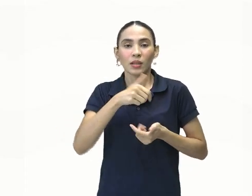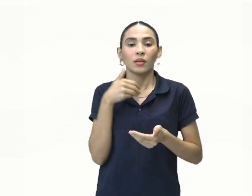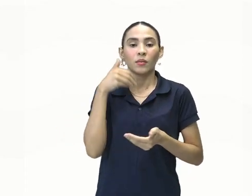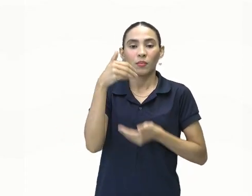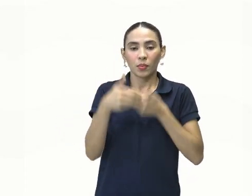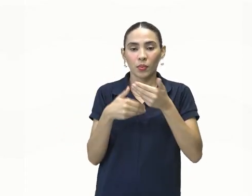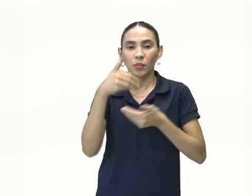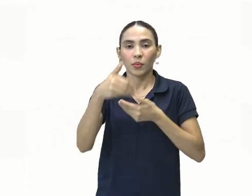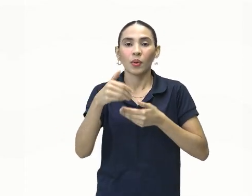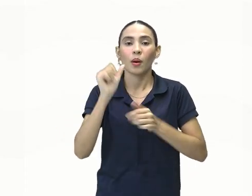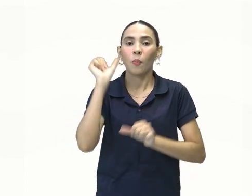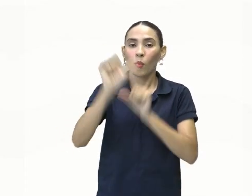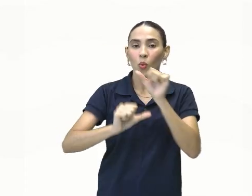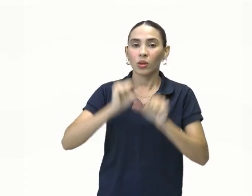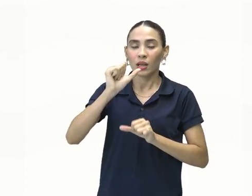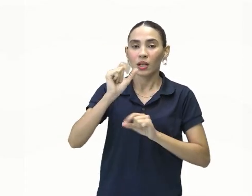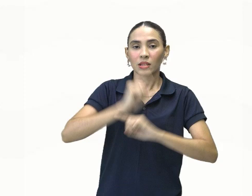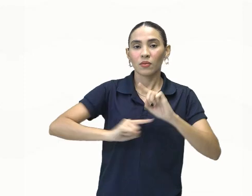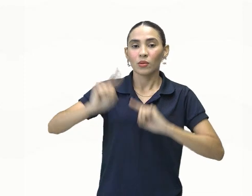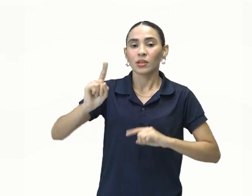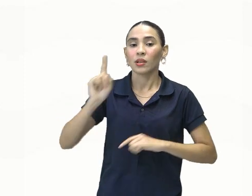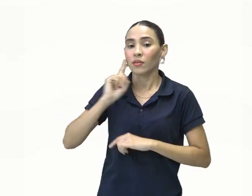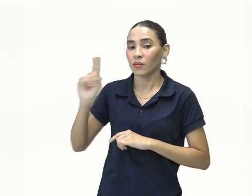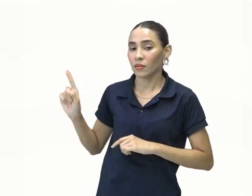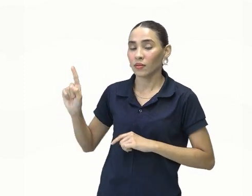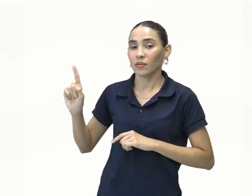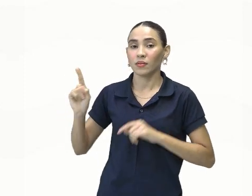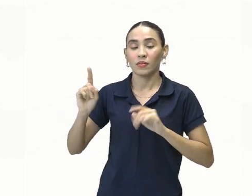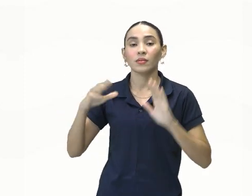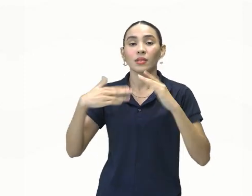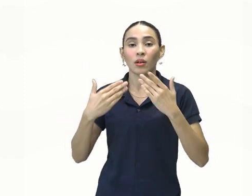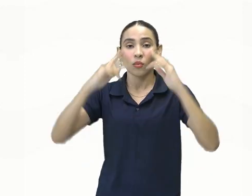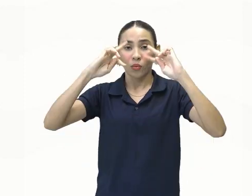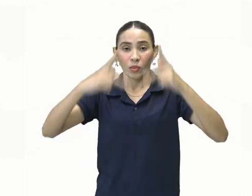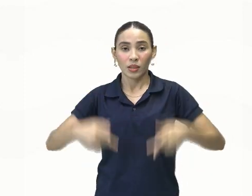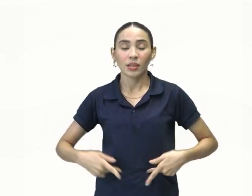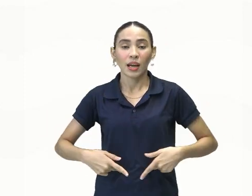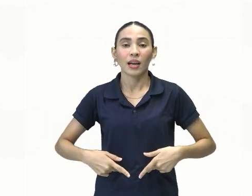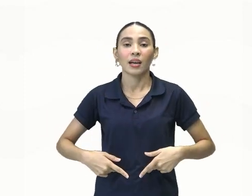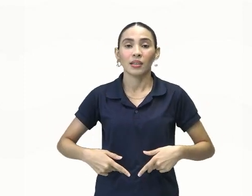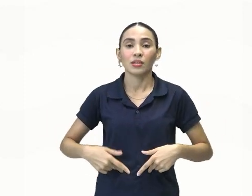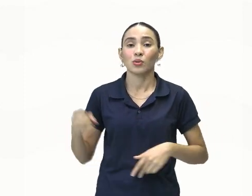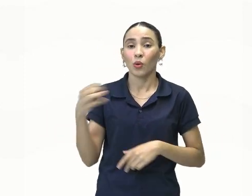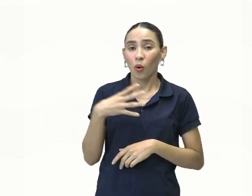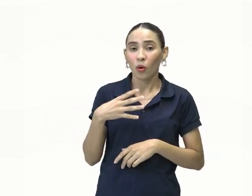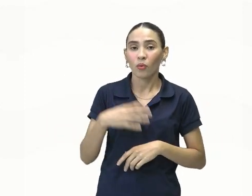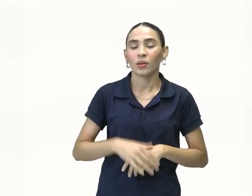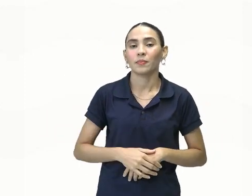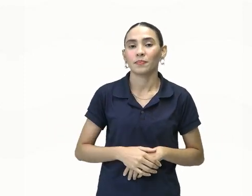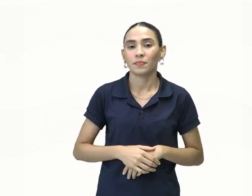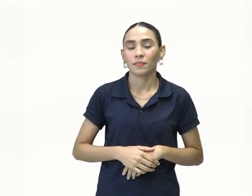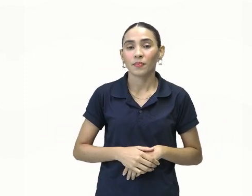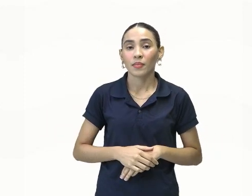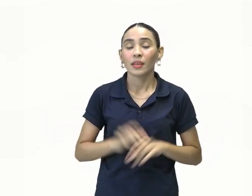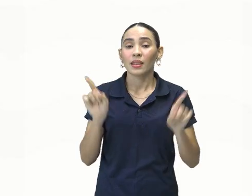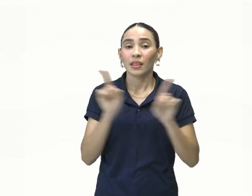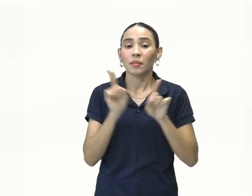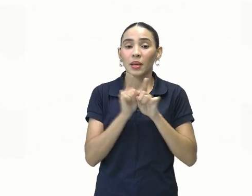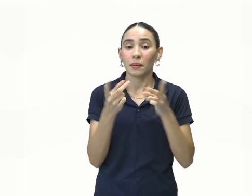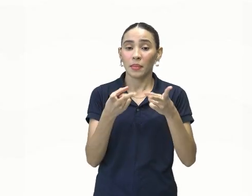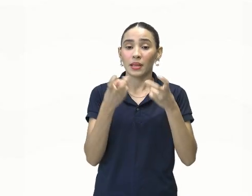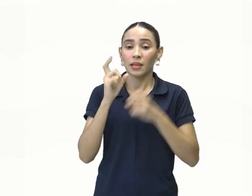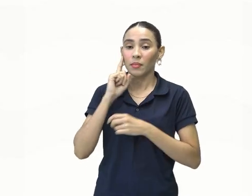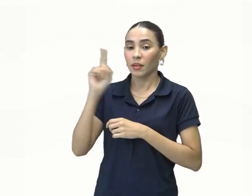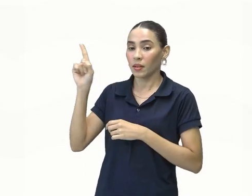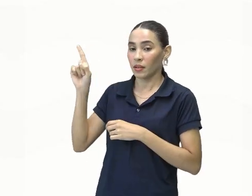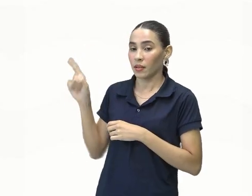essa transformação, toda essa transição, e a espécie humana seria aí muito recente. A gente percebe aí também, né,